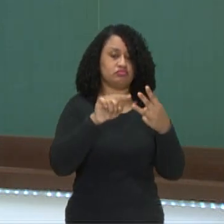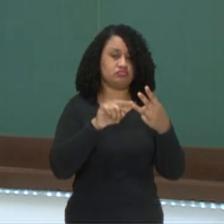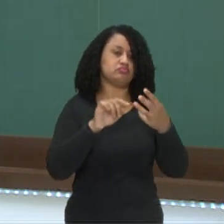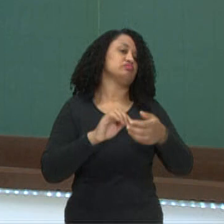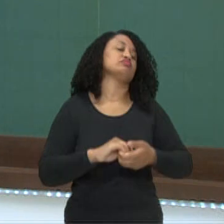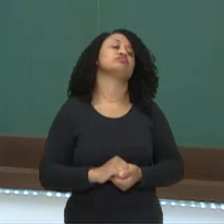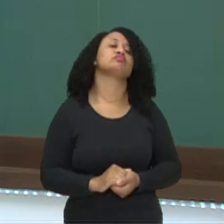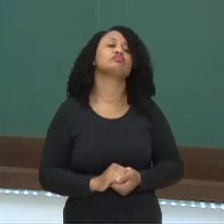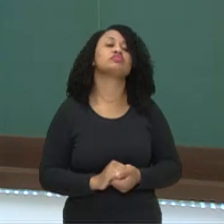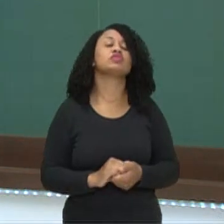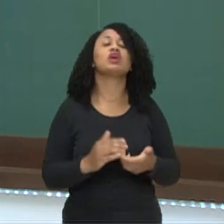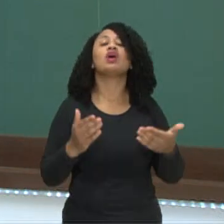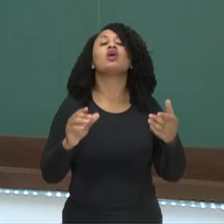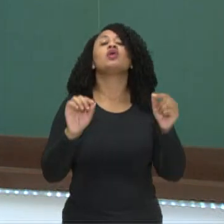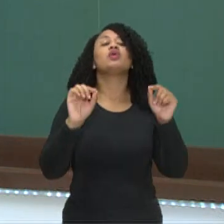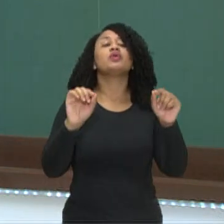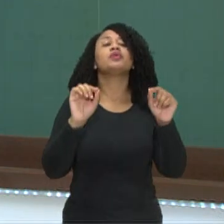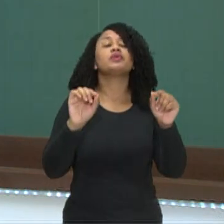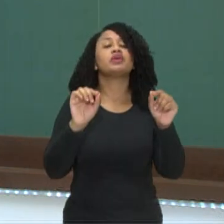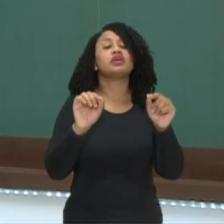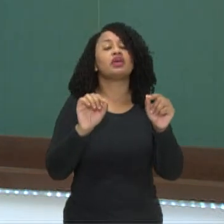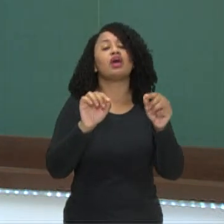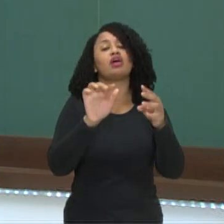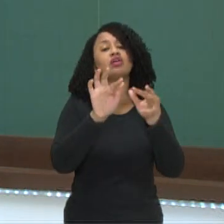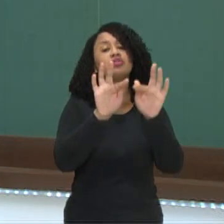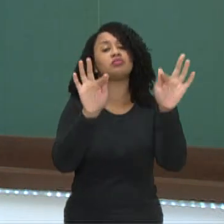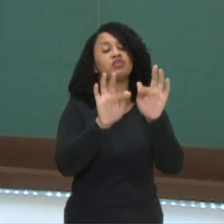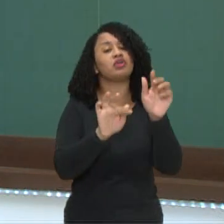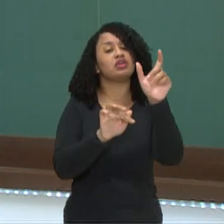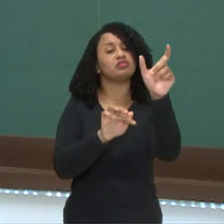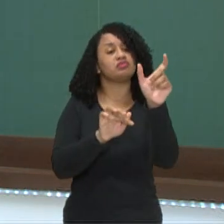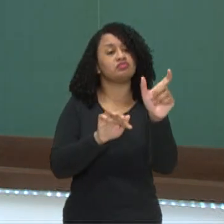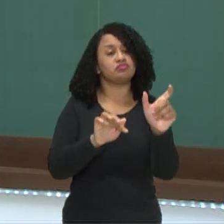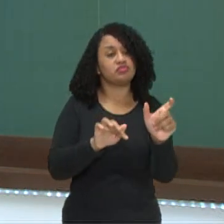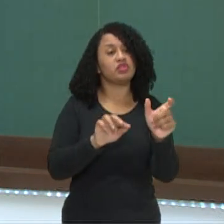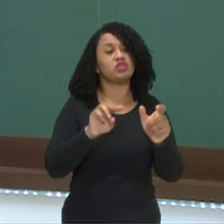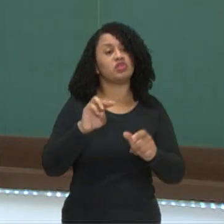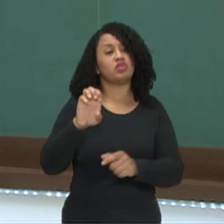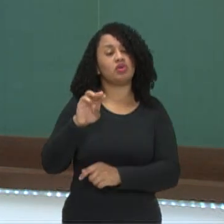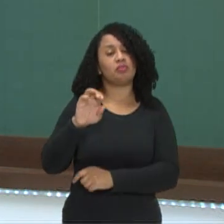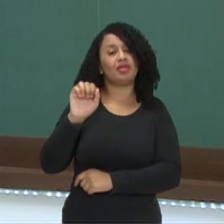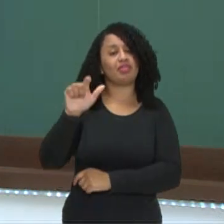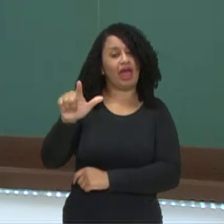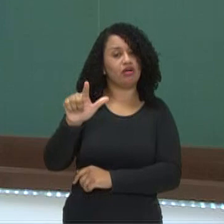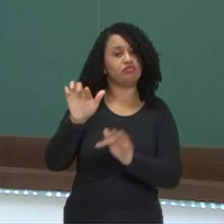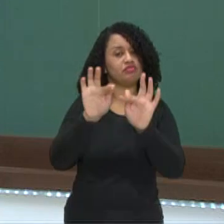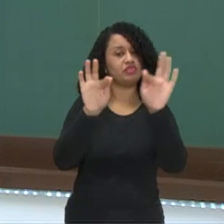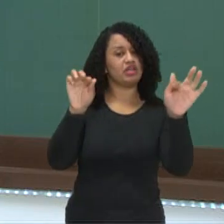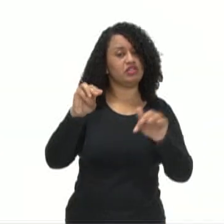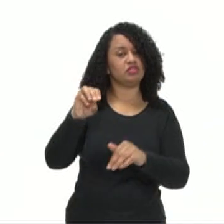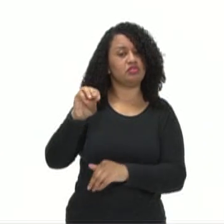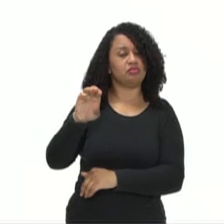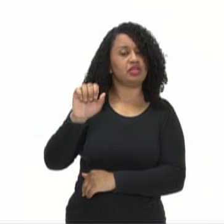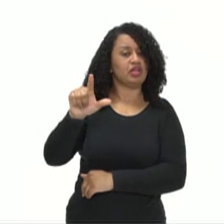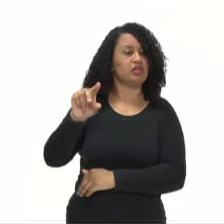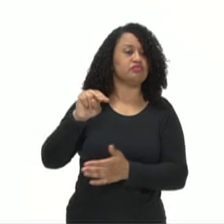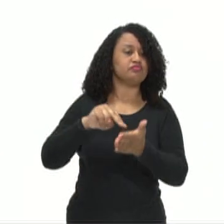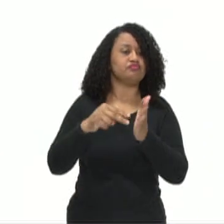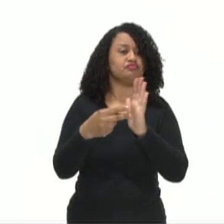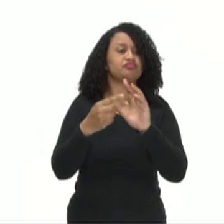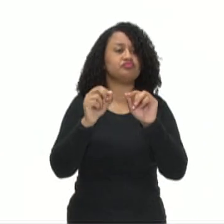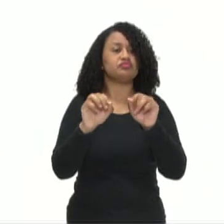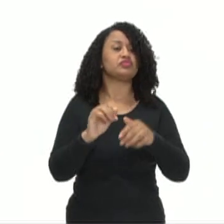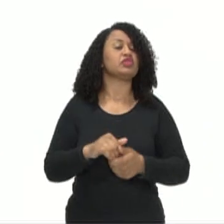Agora, o que vem a ser uma frase nominal? Porque ela tem essa classificação de ser nominal. É quando